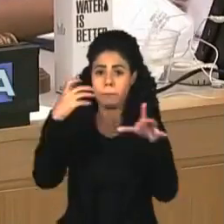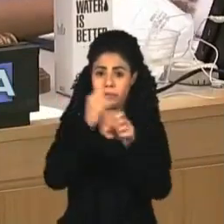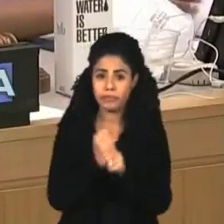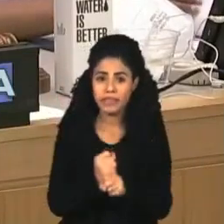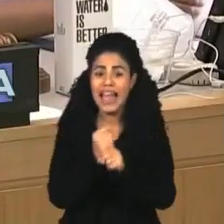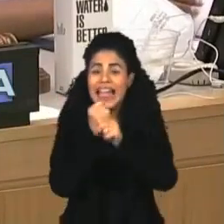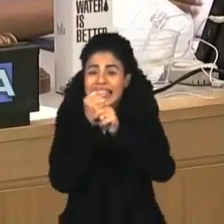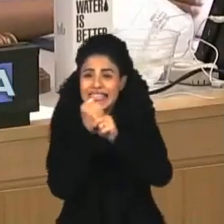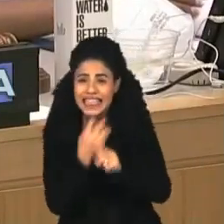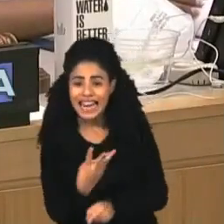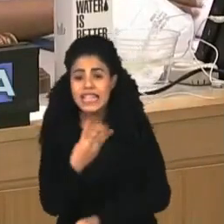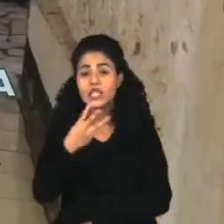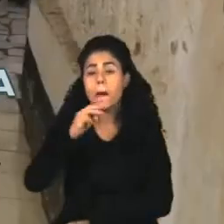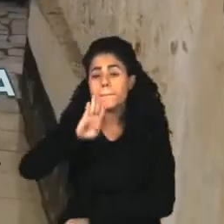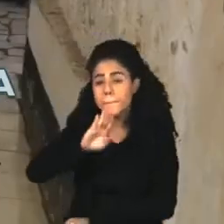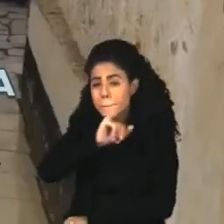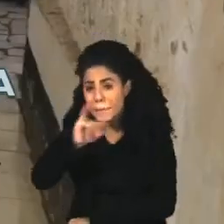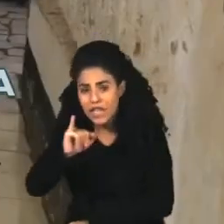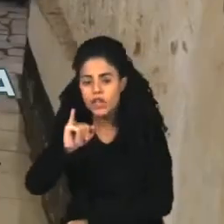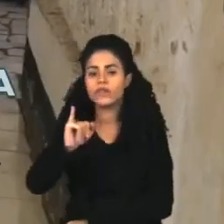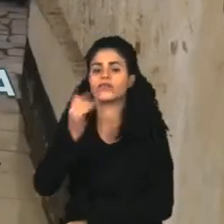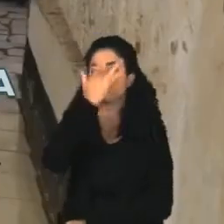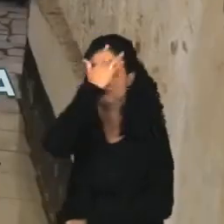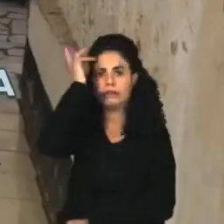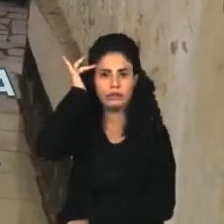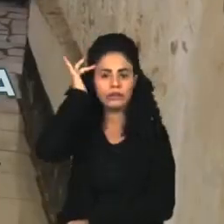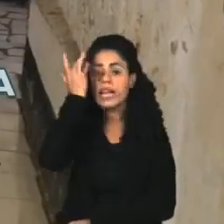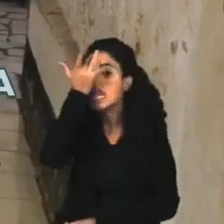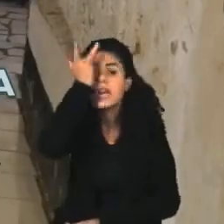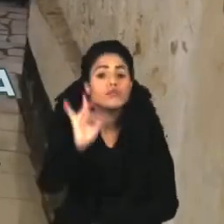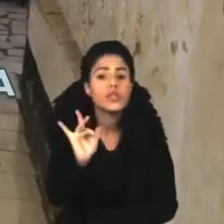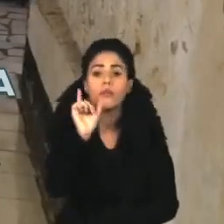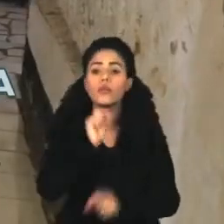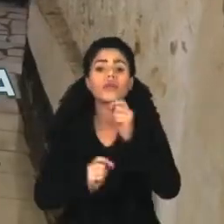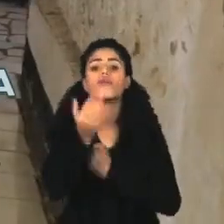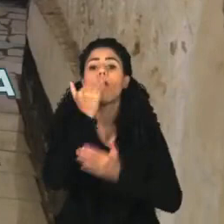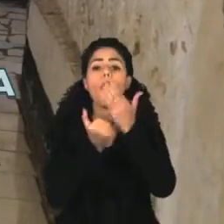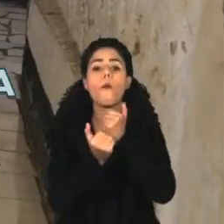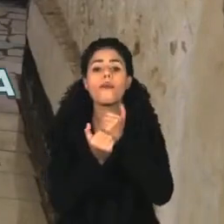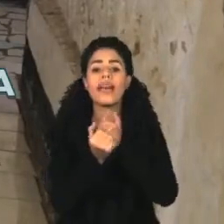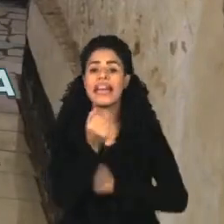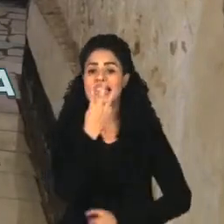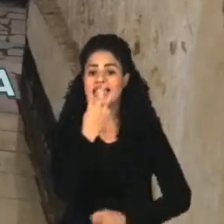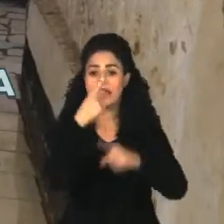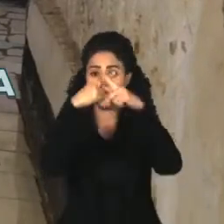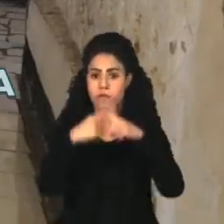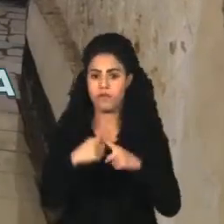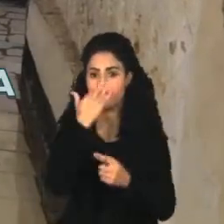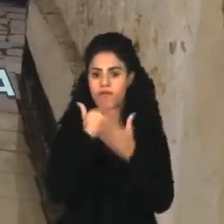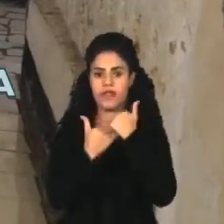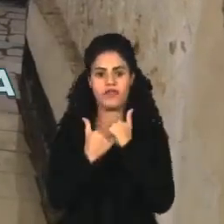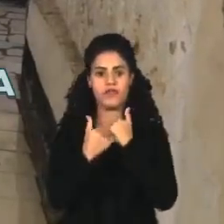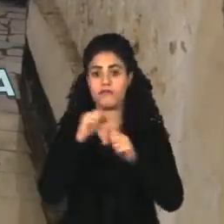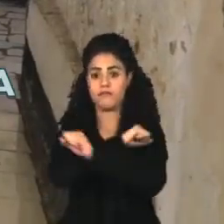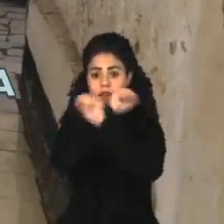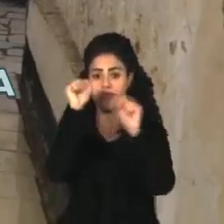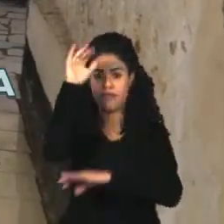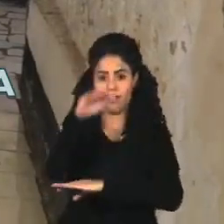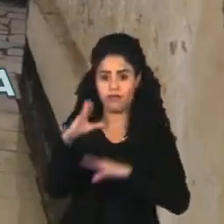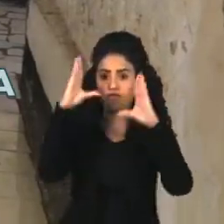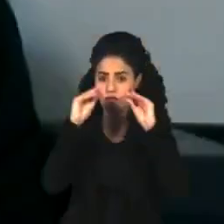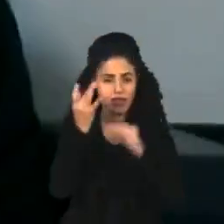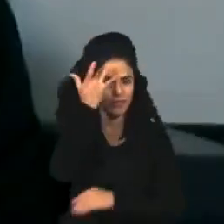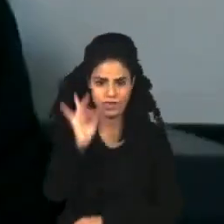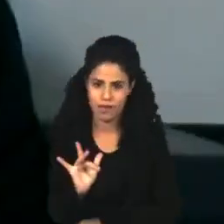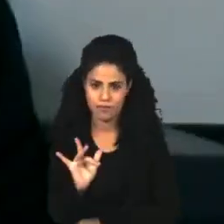3 bilhões de pessoas que não sabem se vão conseguir fazer as 3 refeições do dia todos os